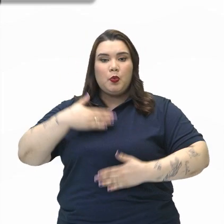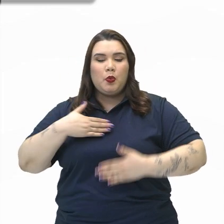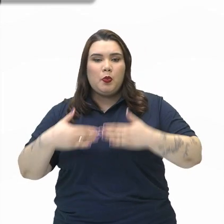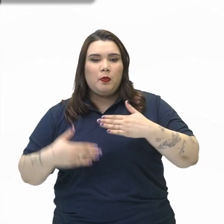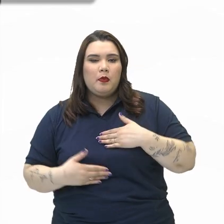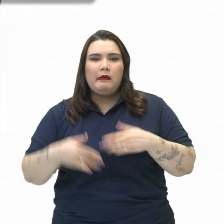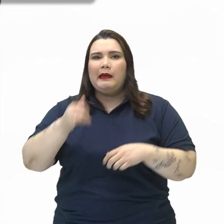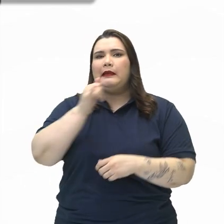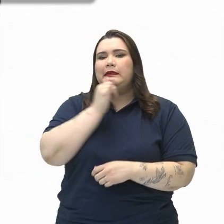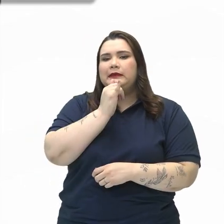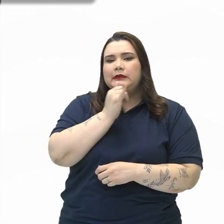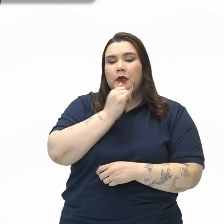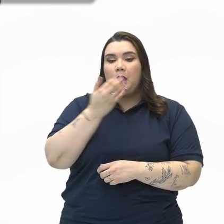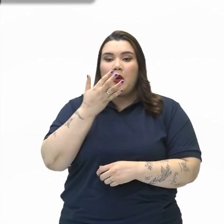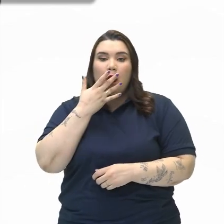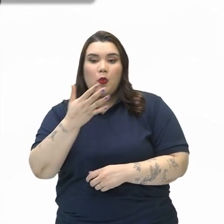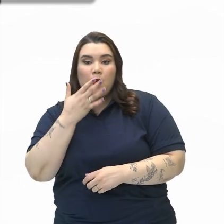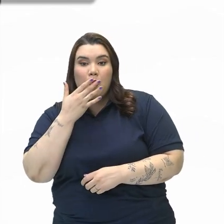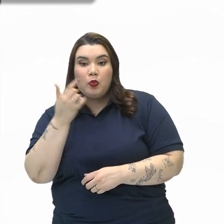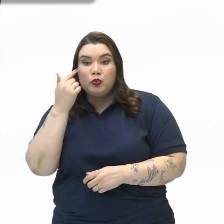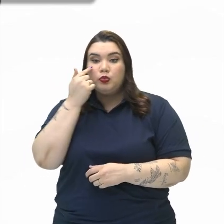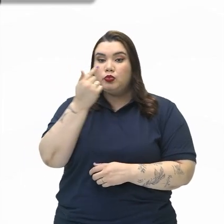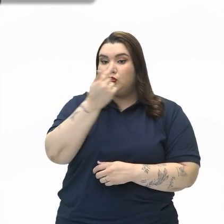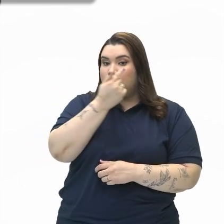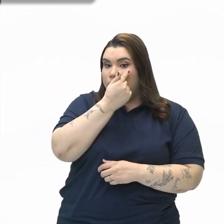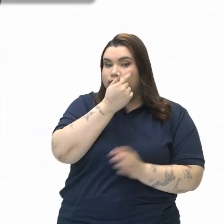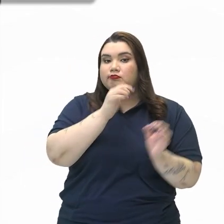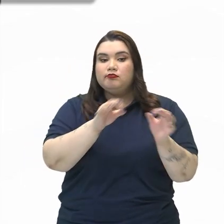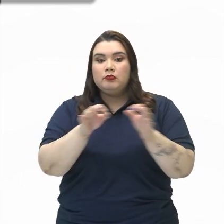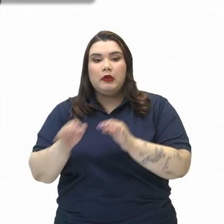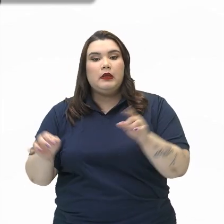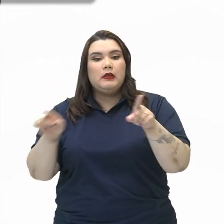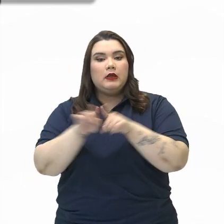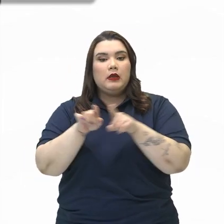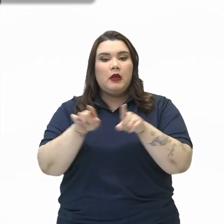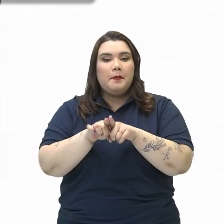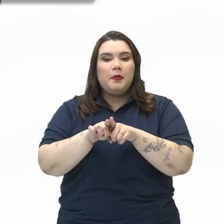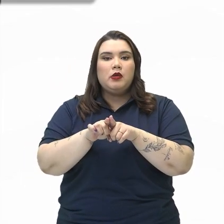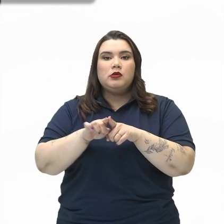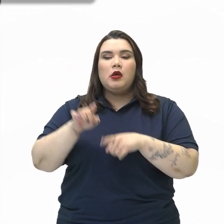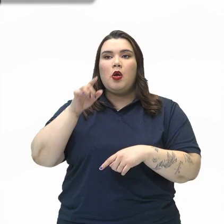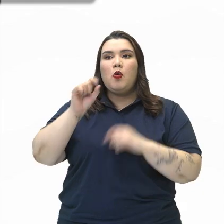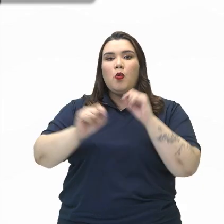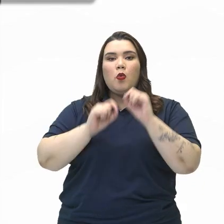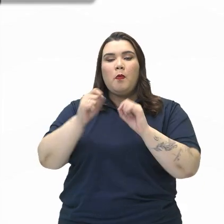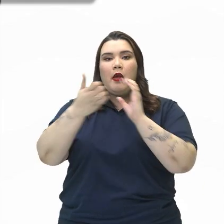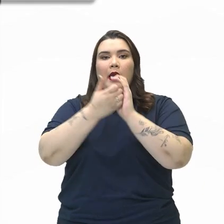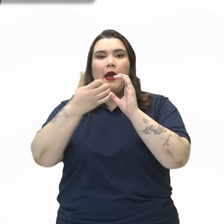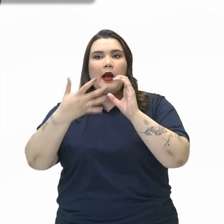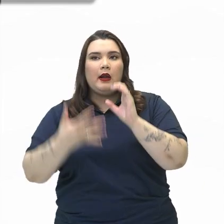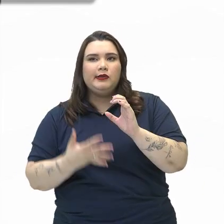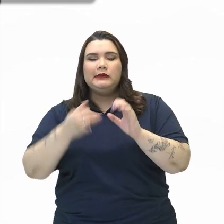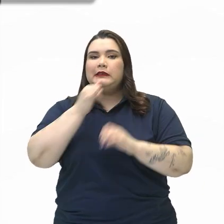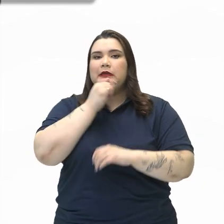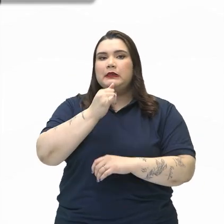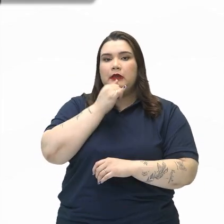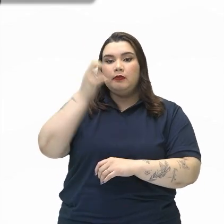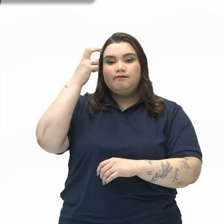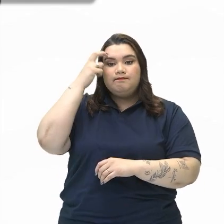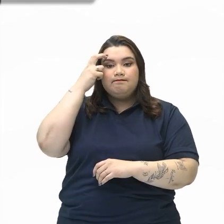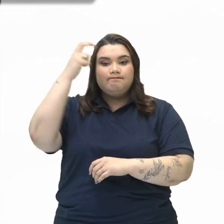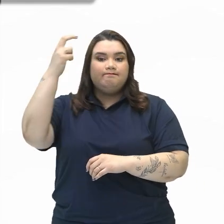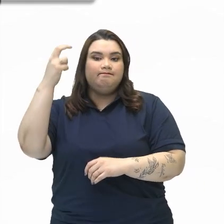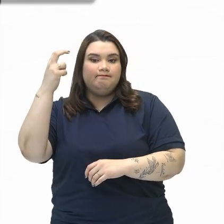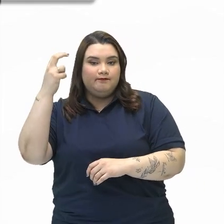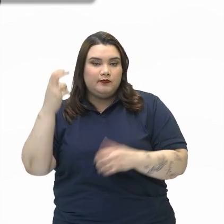características físicas, como a cor dos olhos, por exemplo, quanto às não físicas, como a inteligência, tá?